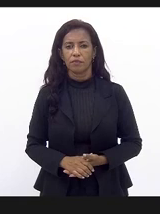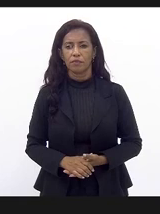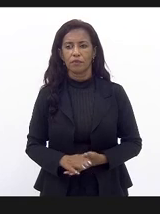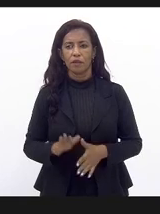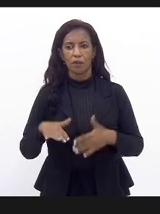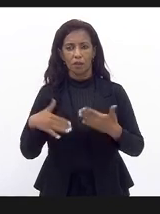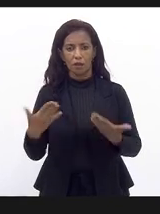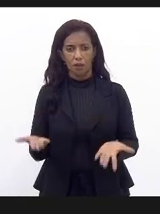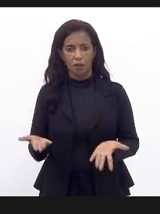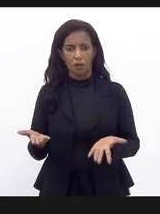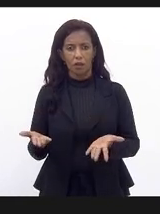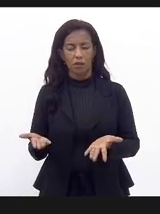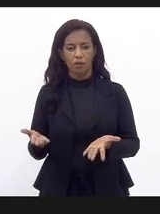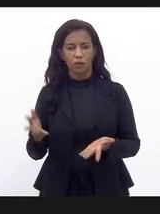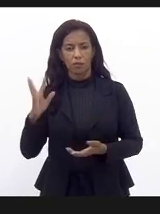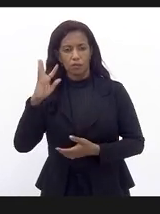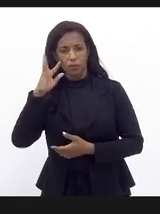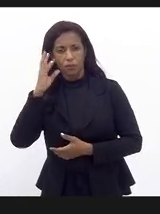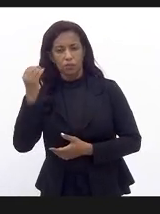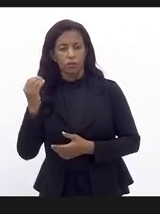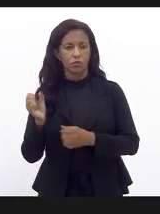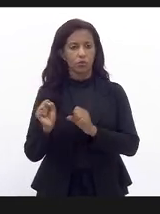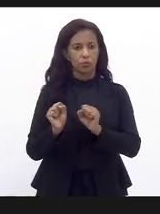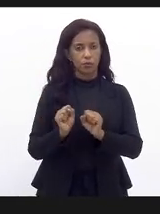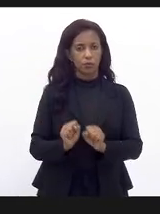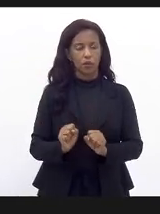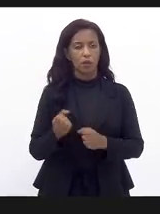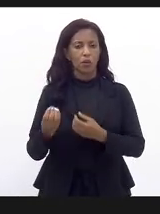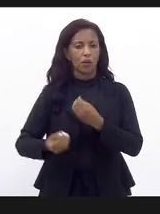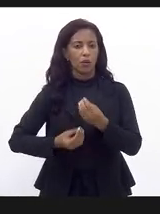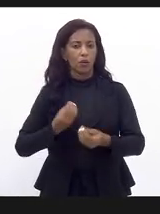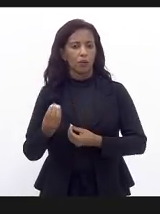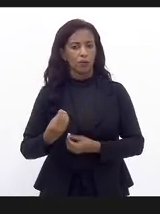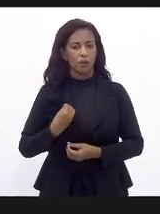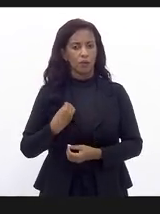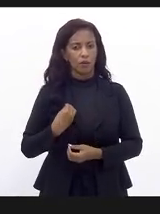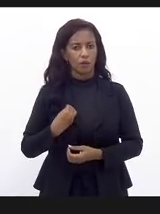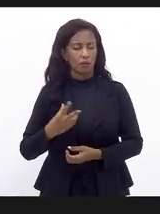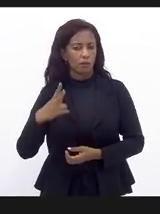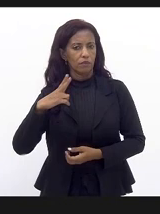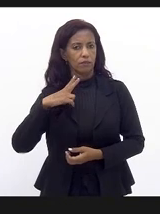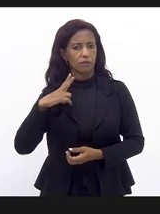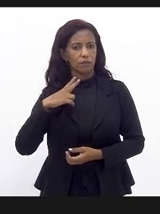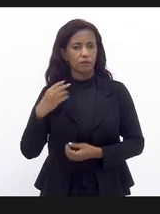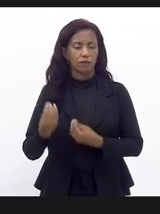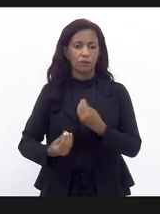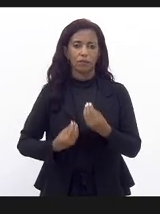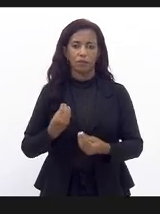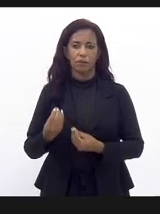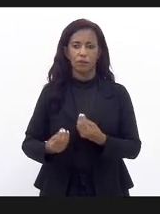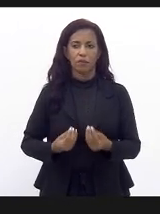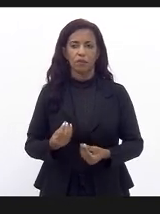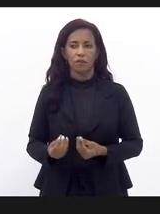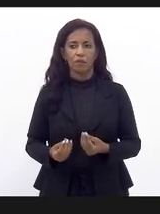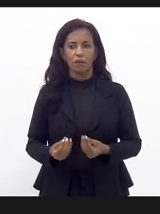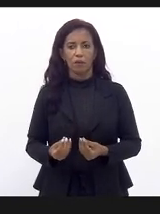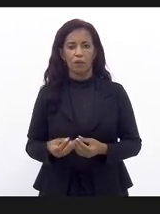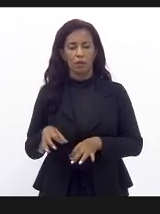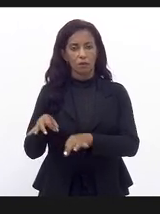tanto nas instâncias de decisão e de poder, como na sua vida privada, como